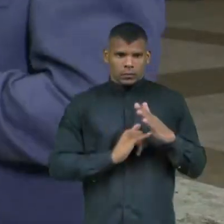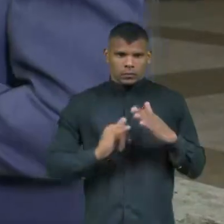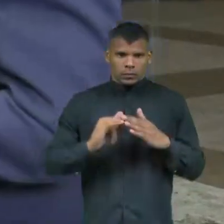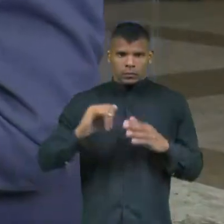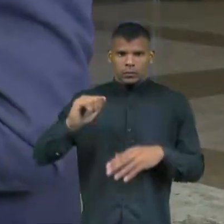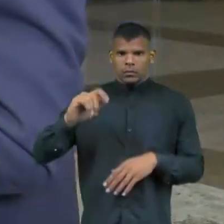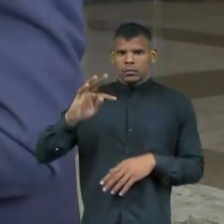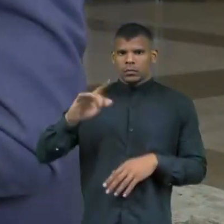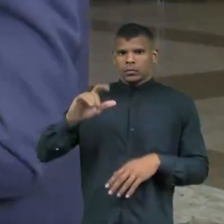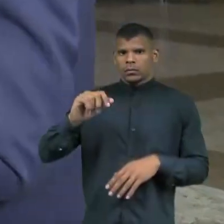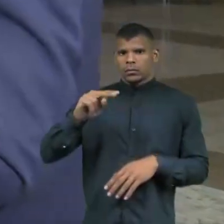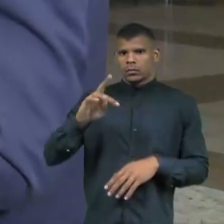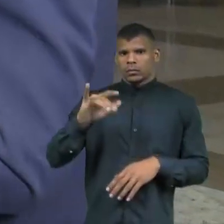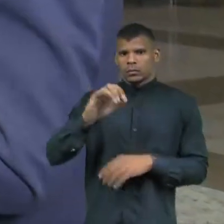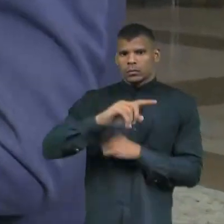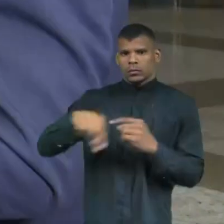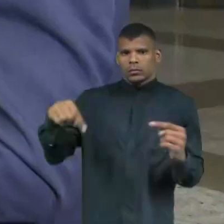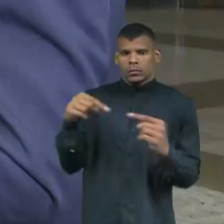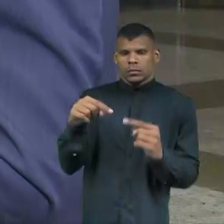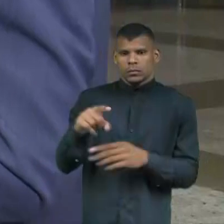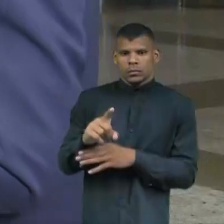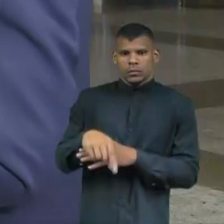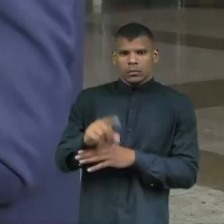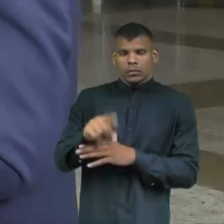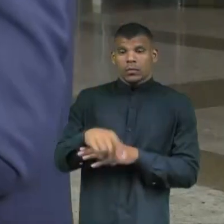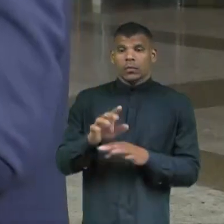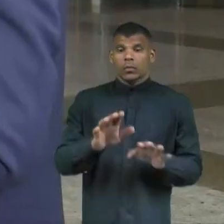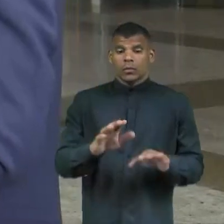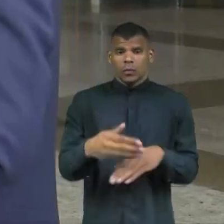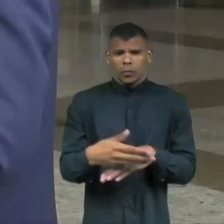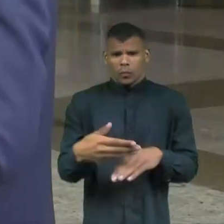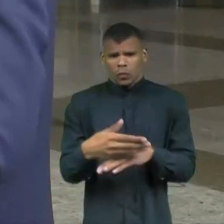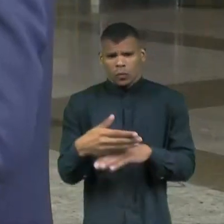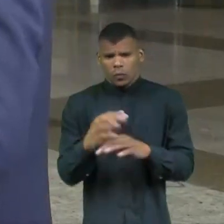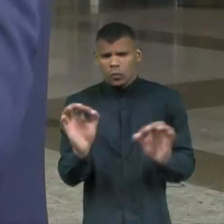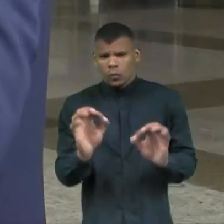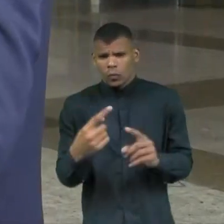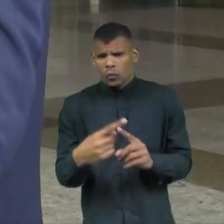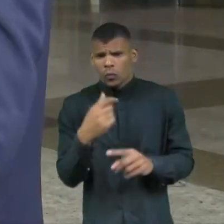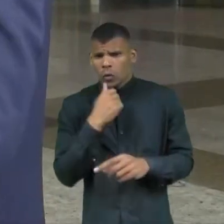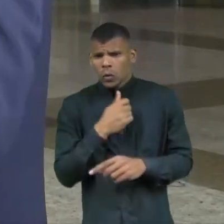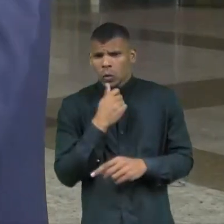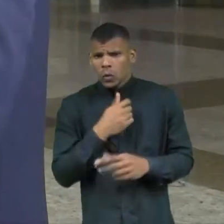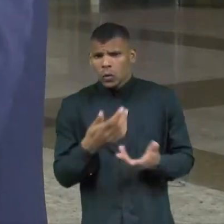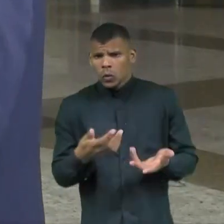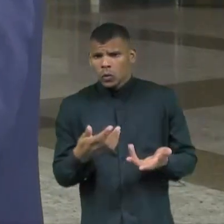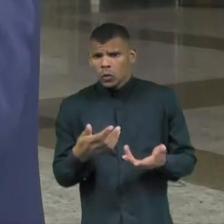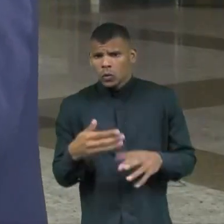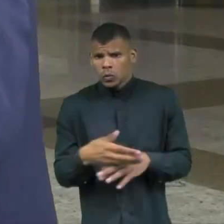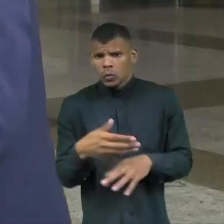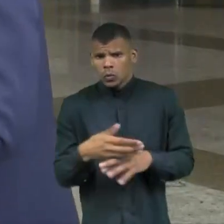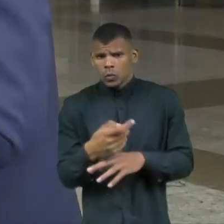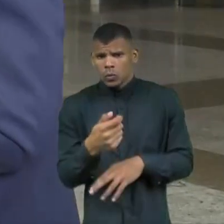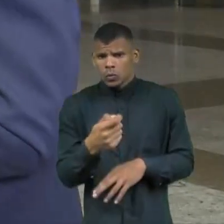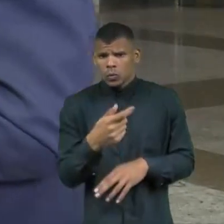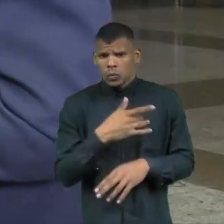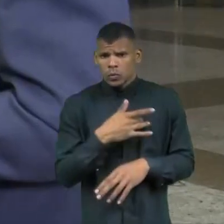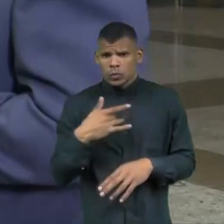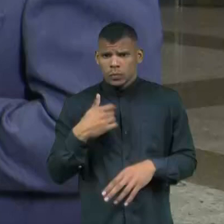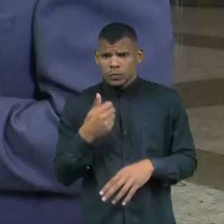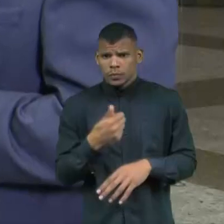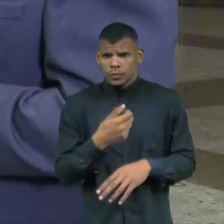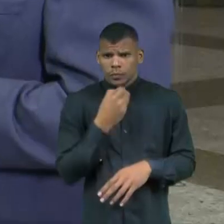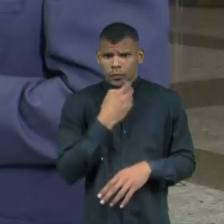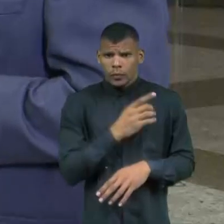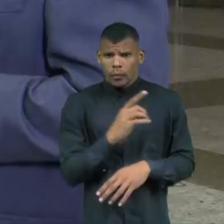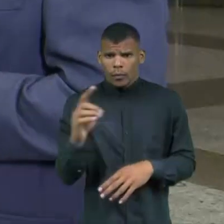O objetivo, então, é reverter. Por que as mulheres não participam? É tão baixa a participação, Ana? Tudo bem? Bom dia. Bom dia,